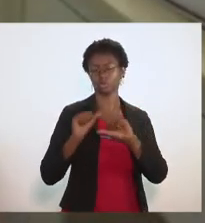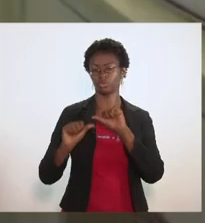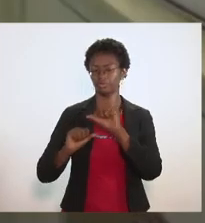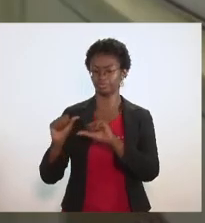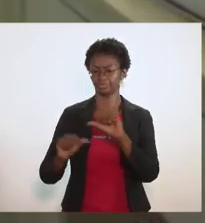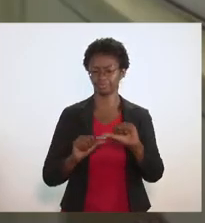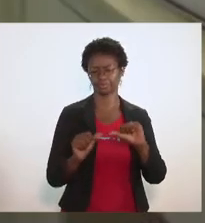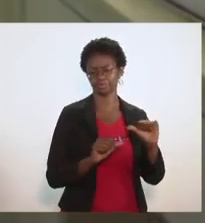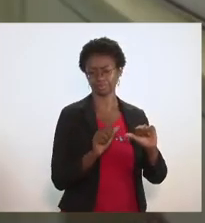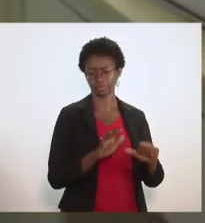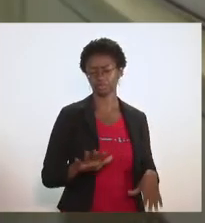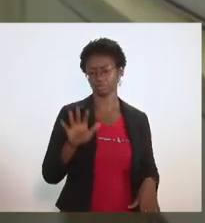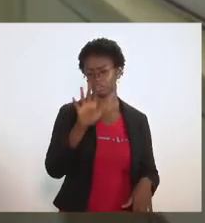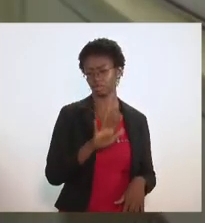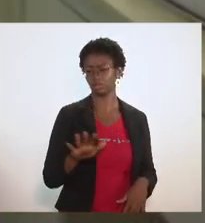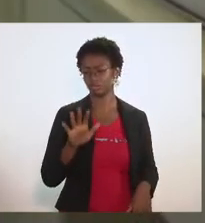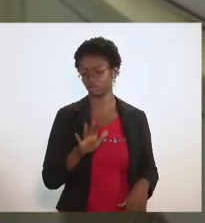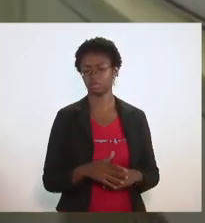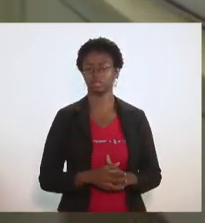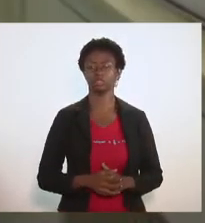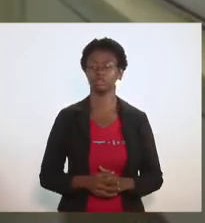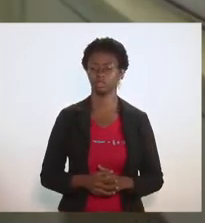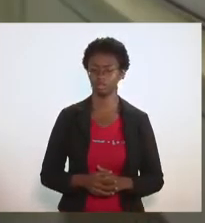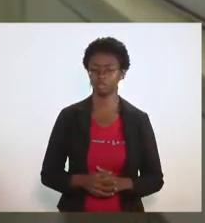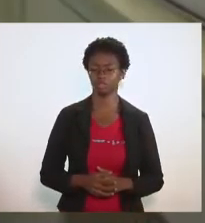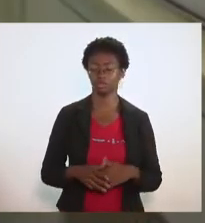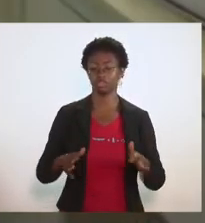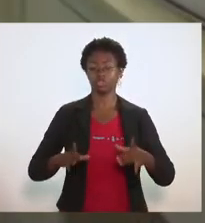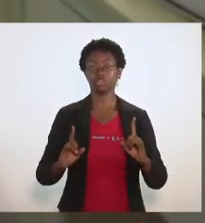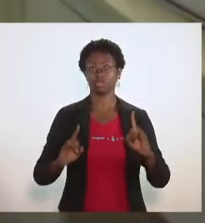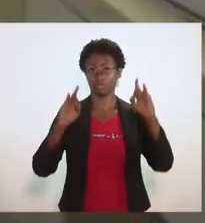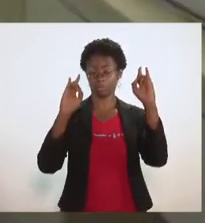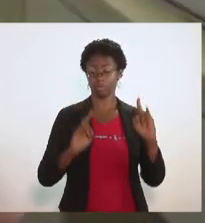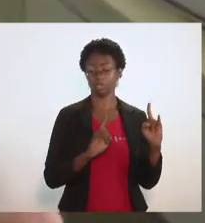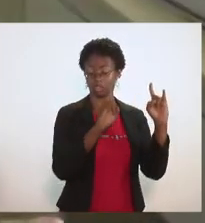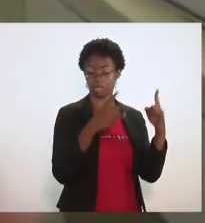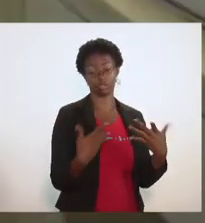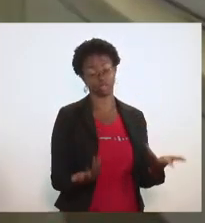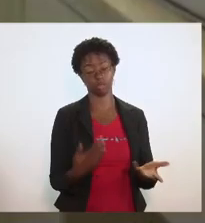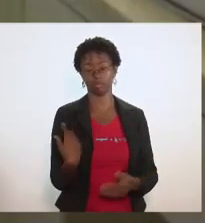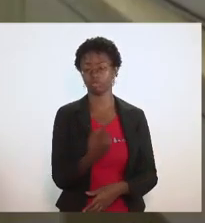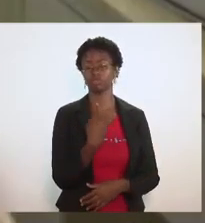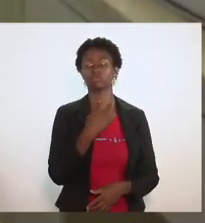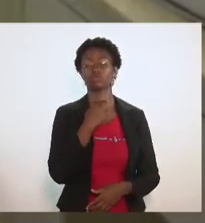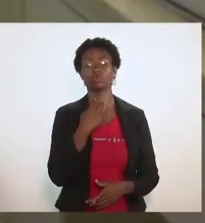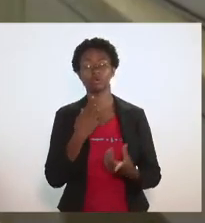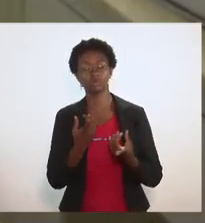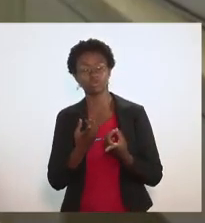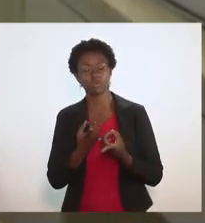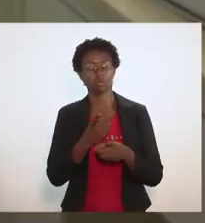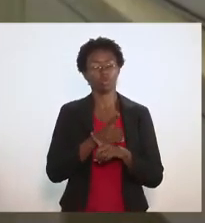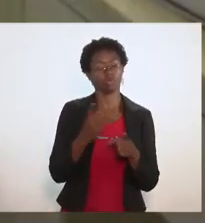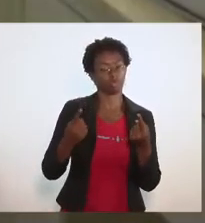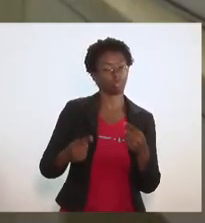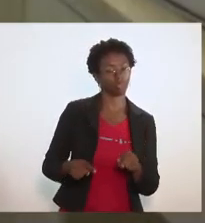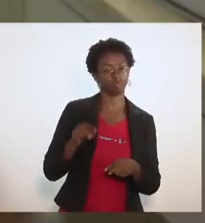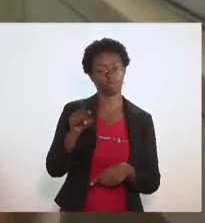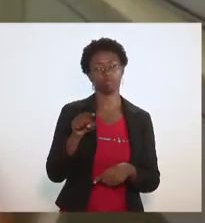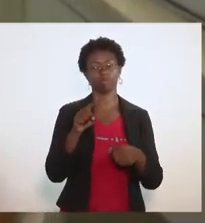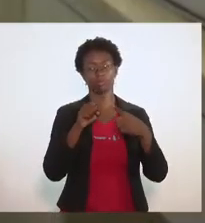do contrato em obras correntes e até 50% em obras